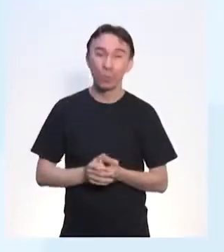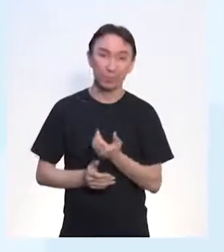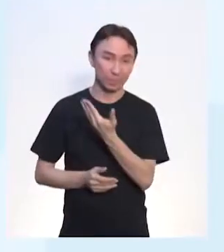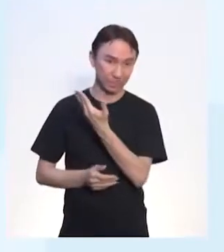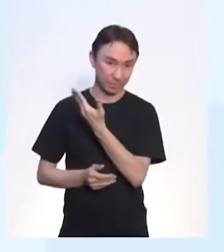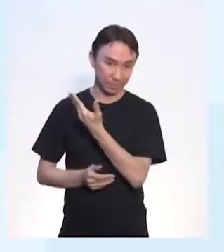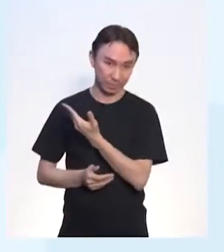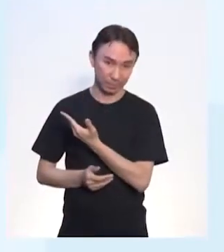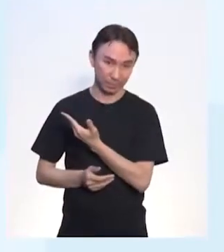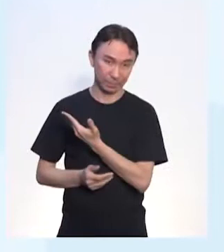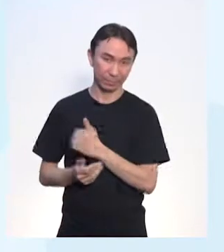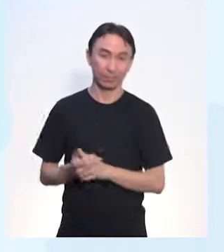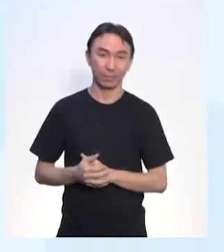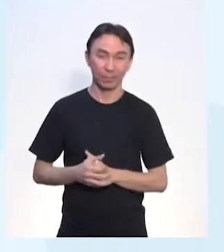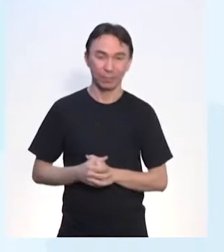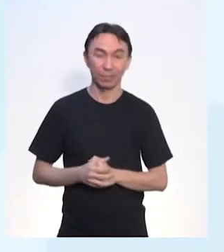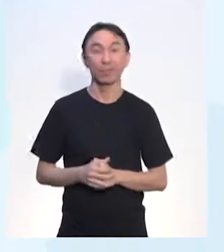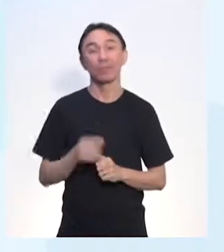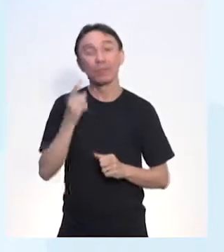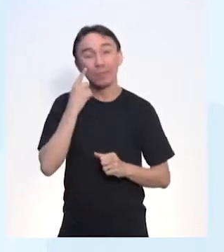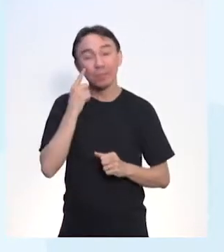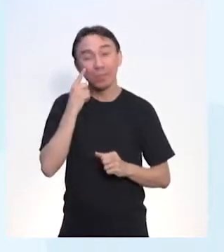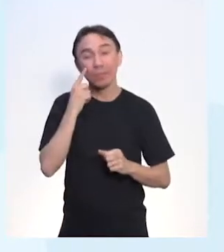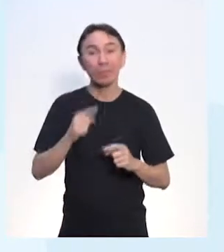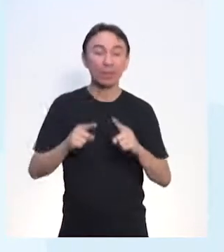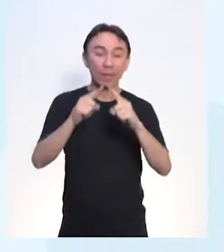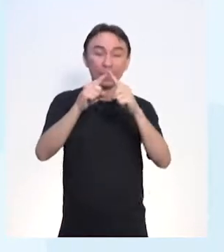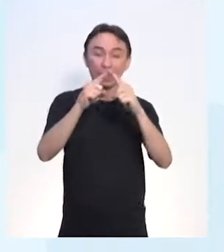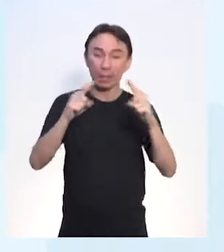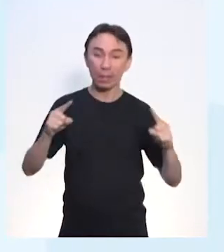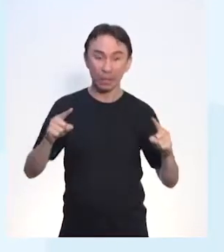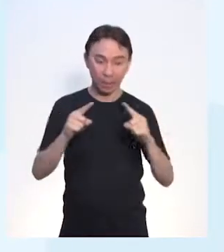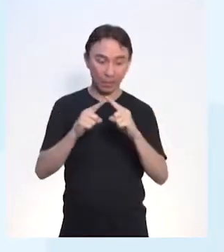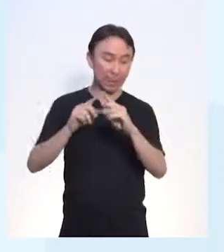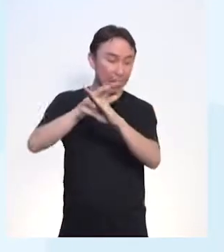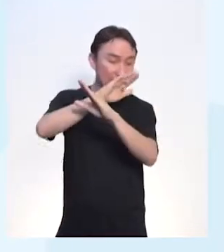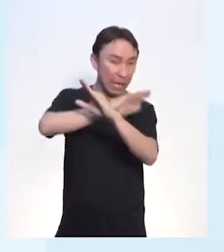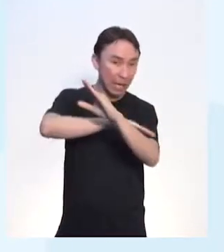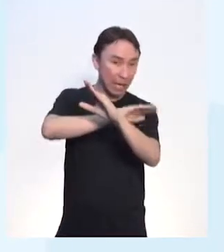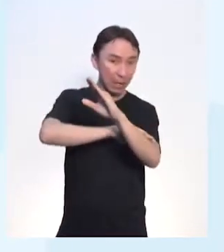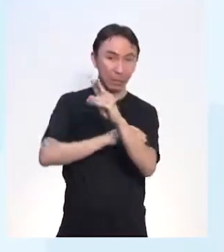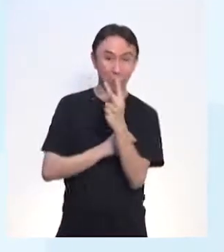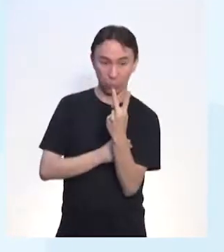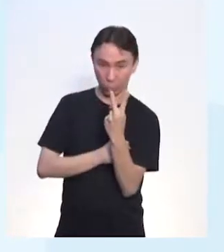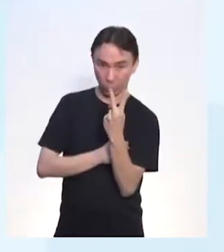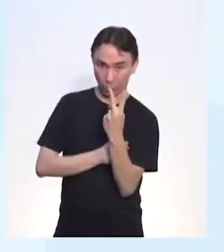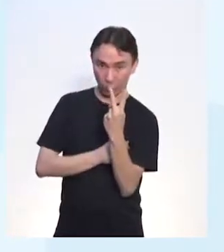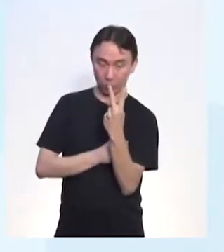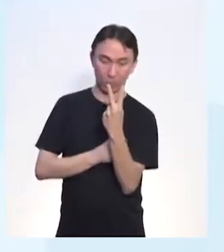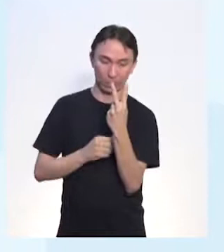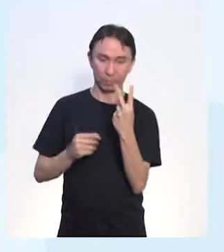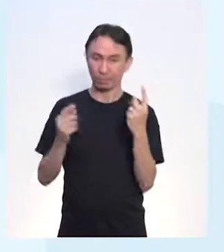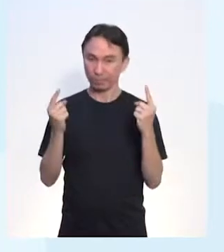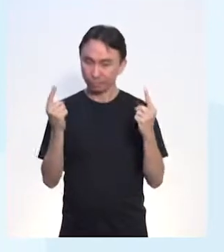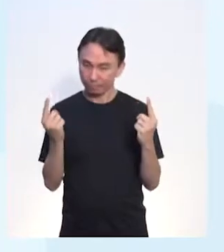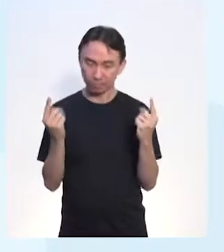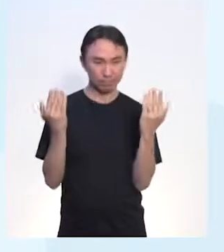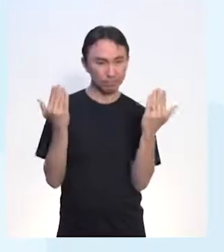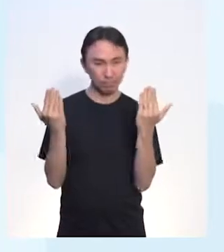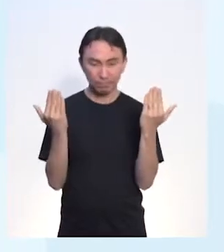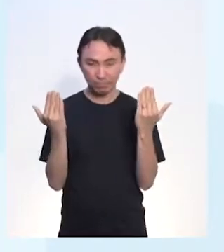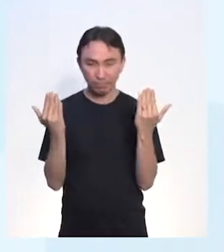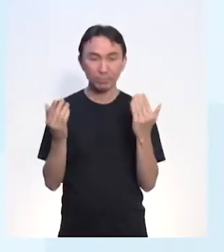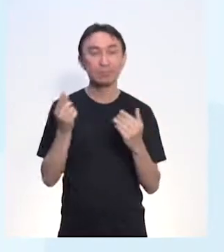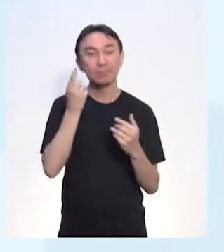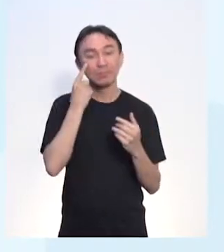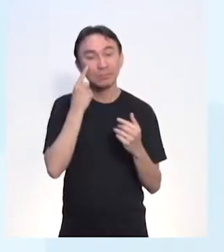Relacionar as medidas dos lados de dois triângulos semelhantes e resolver